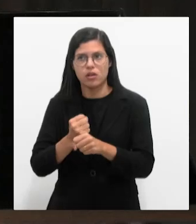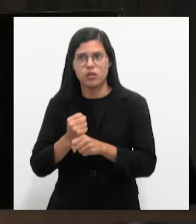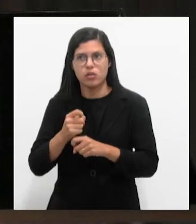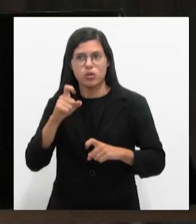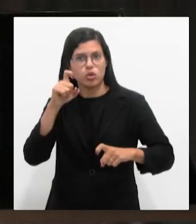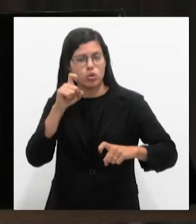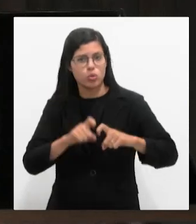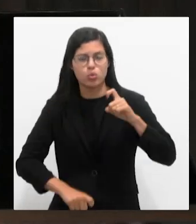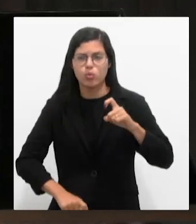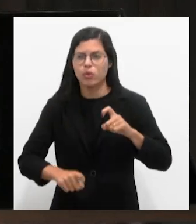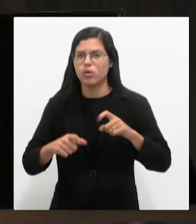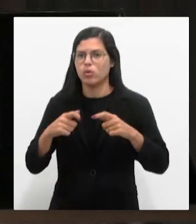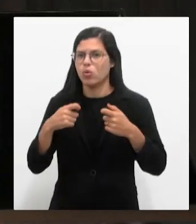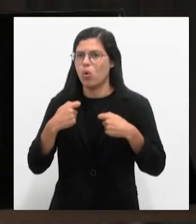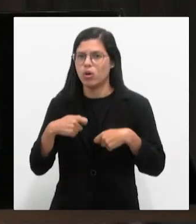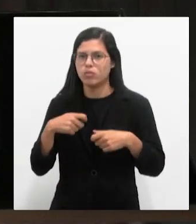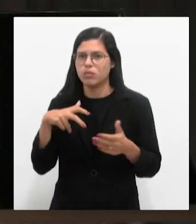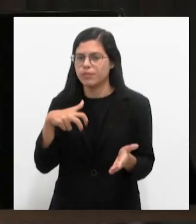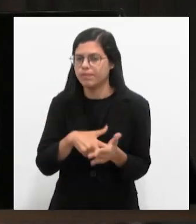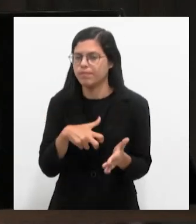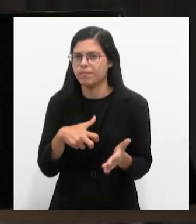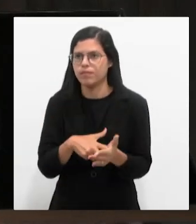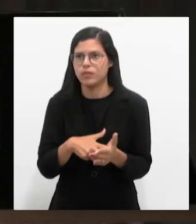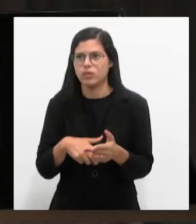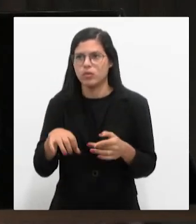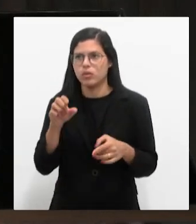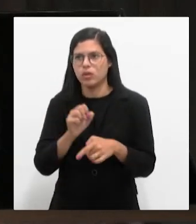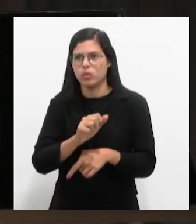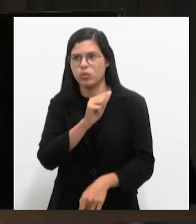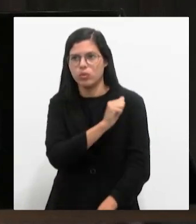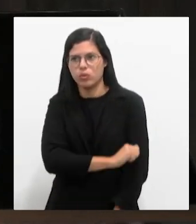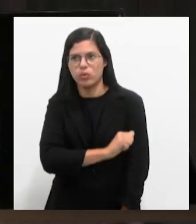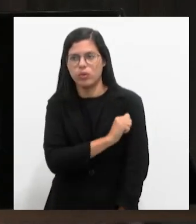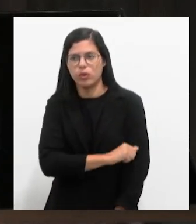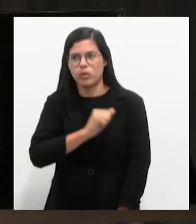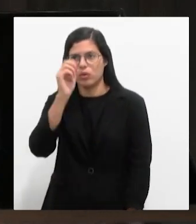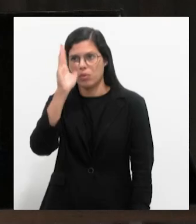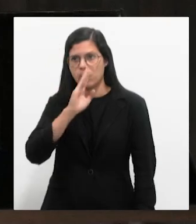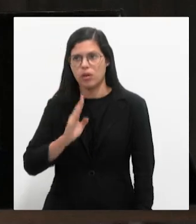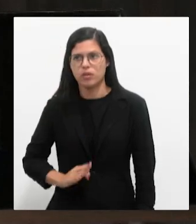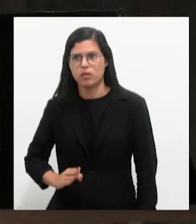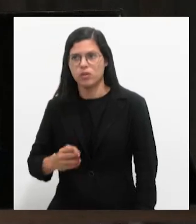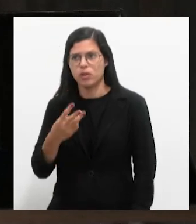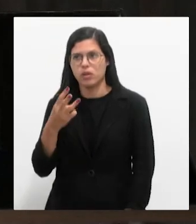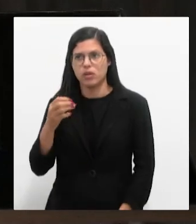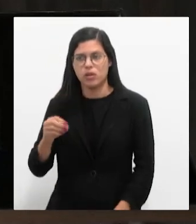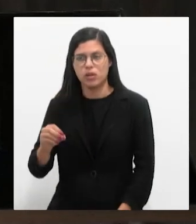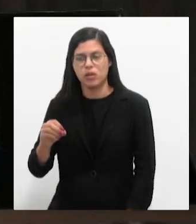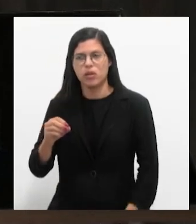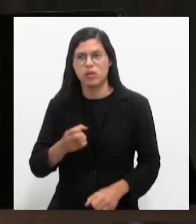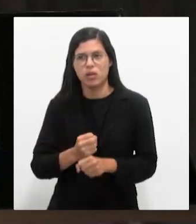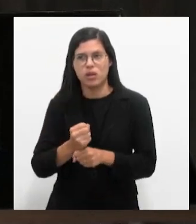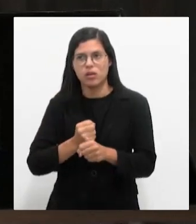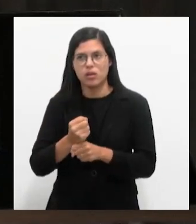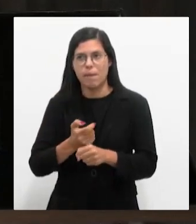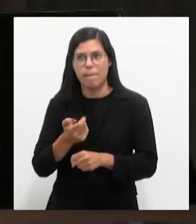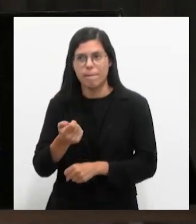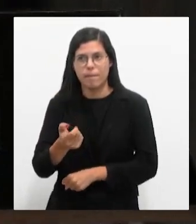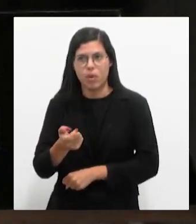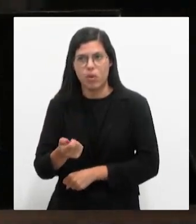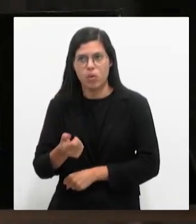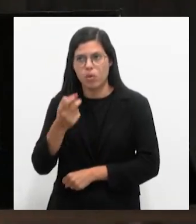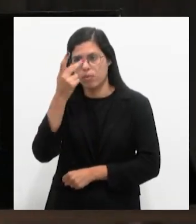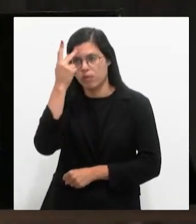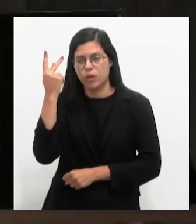não passarão no estado do Rio de Janeiro, não passarão no Brasil. 30 anos é muito pouco para quem está numa situação